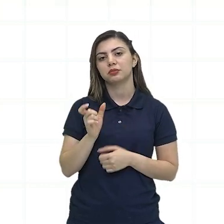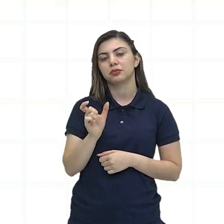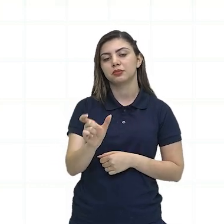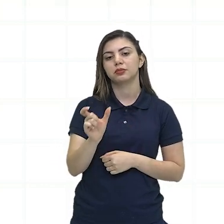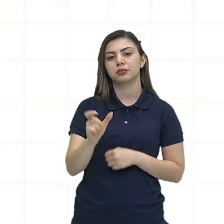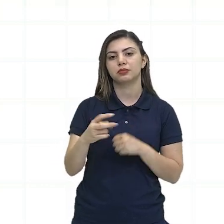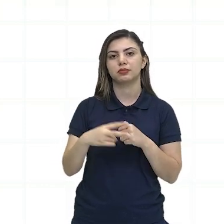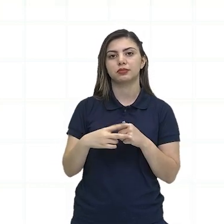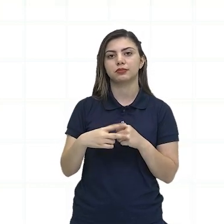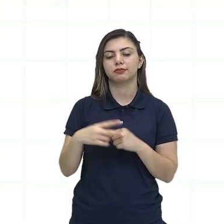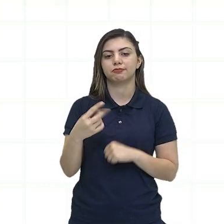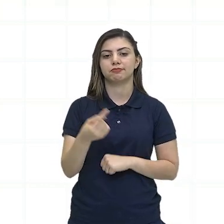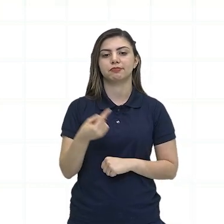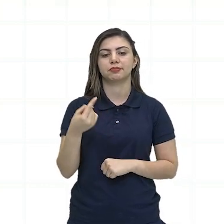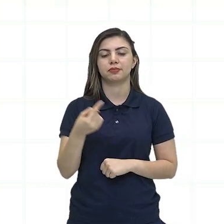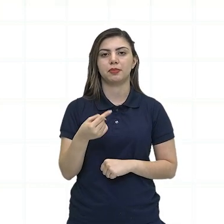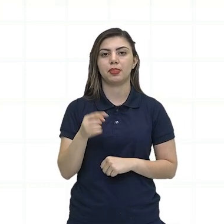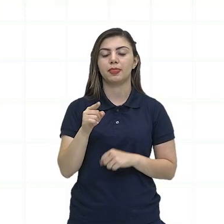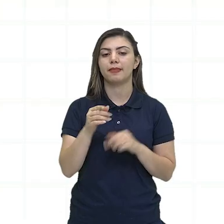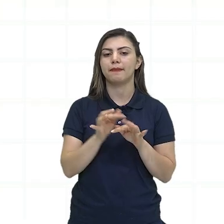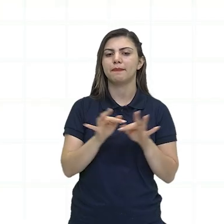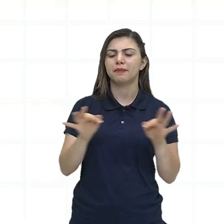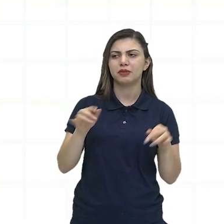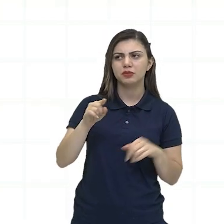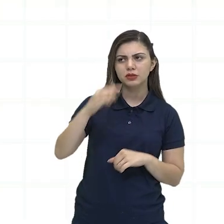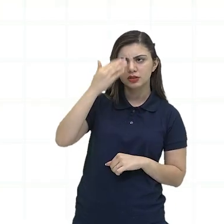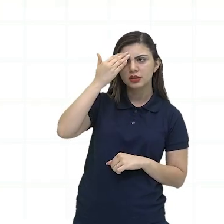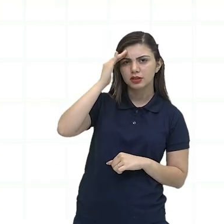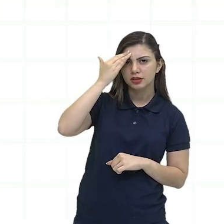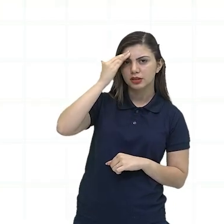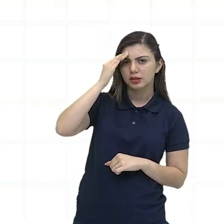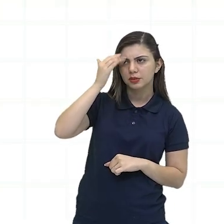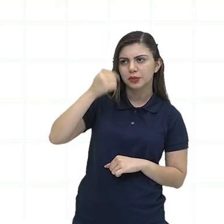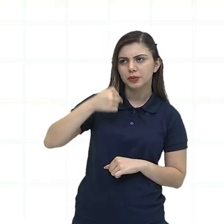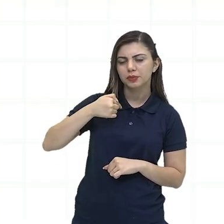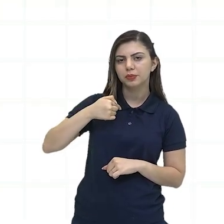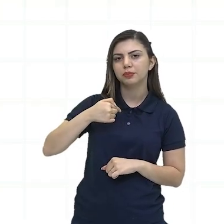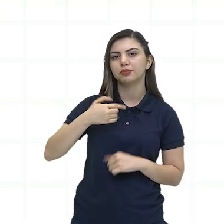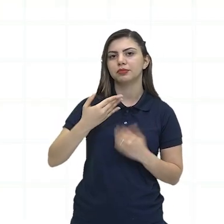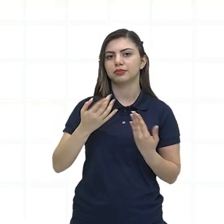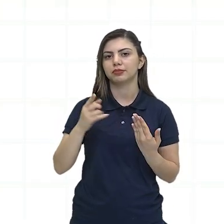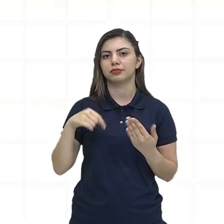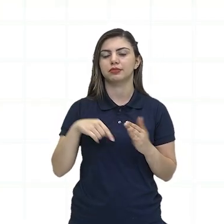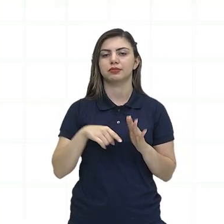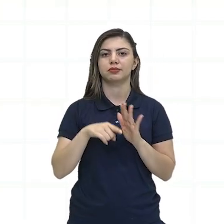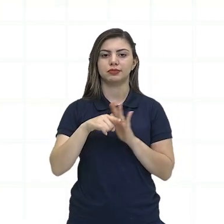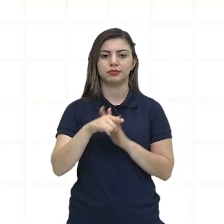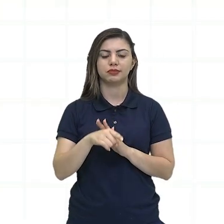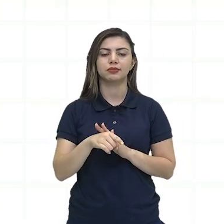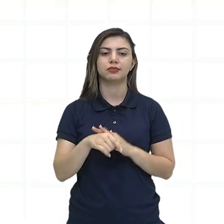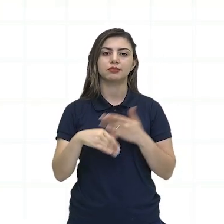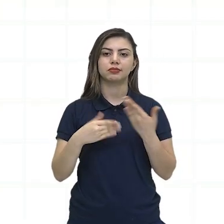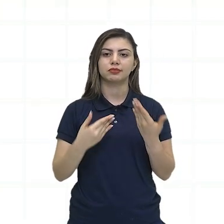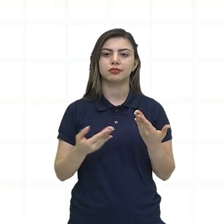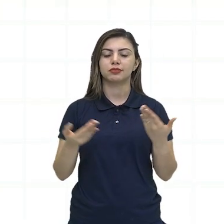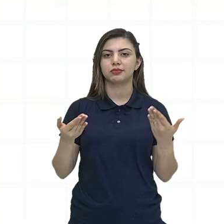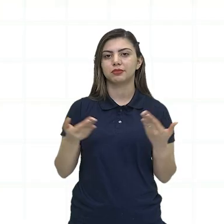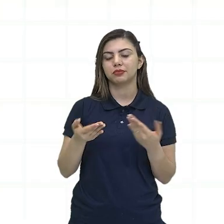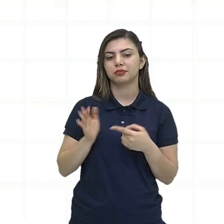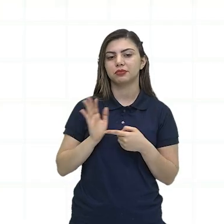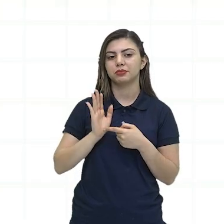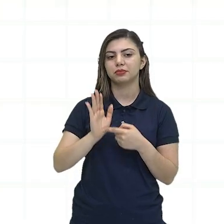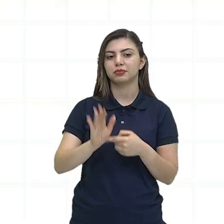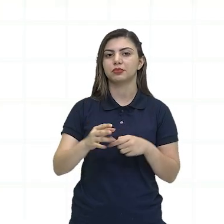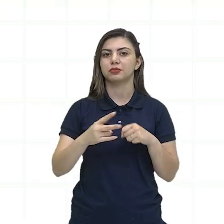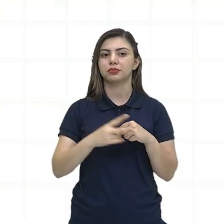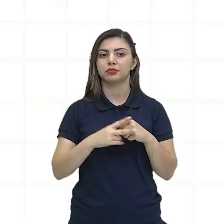you understand me? Você me entende? Então, essa parte aqui foi para que vocês vissem, né,